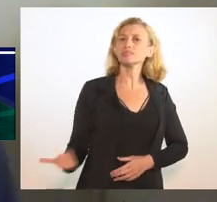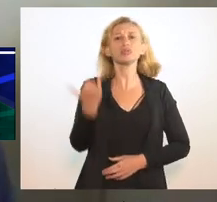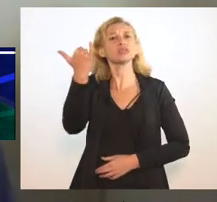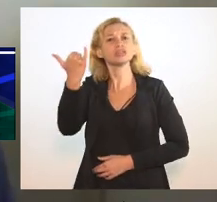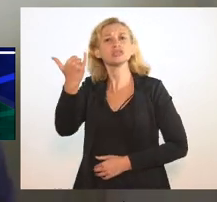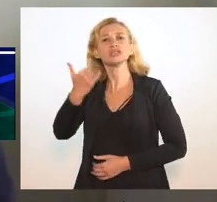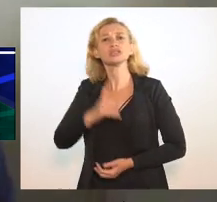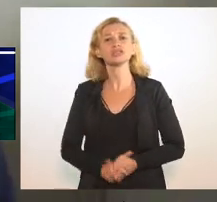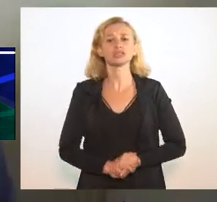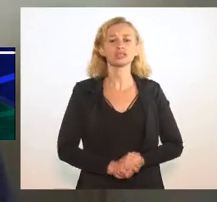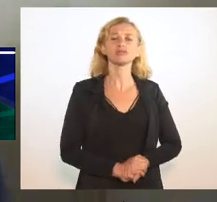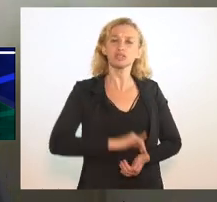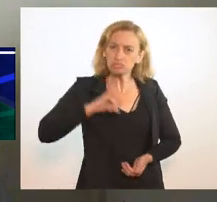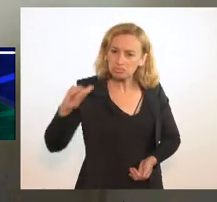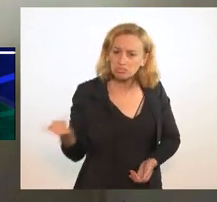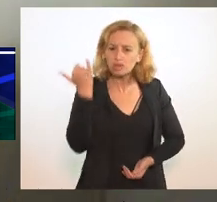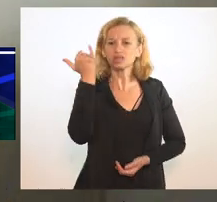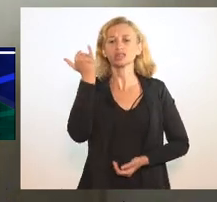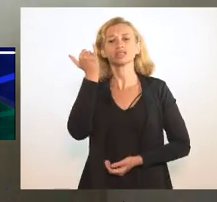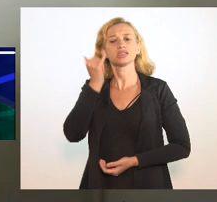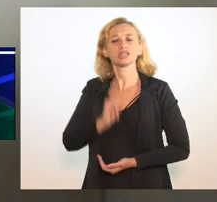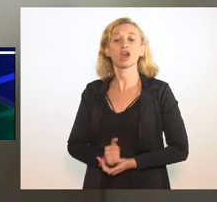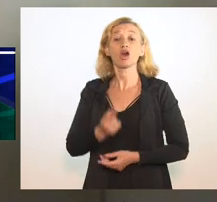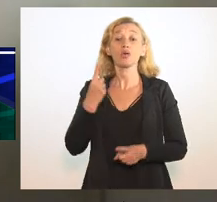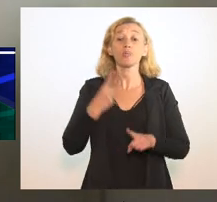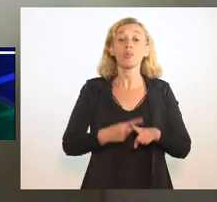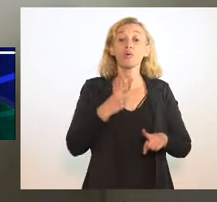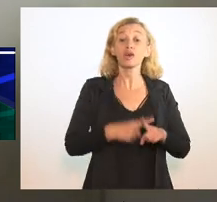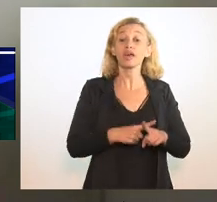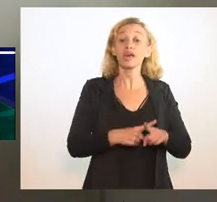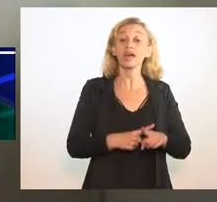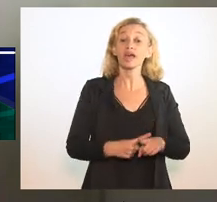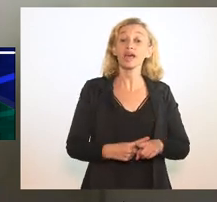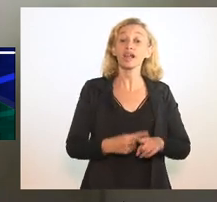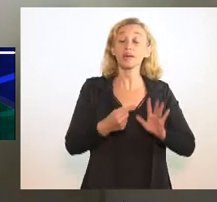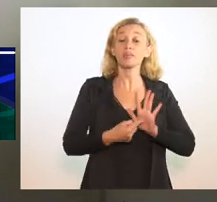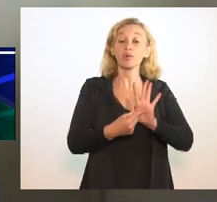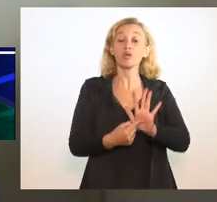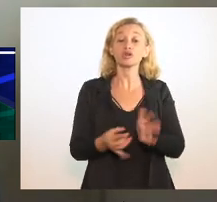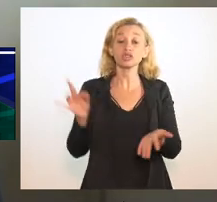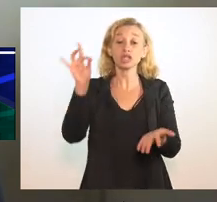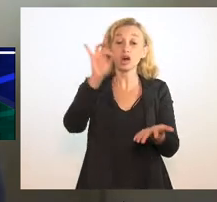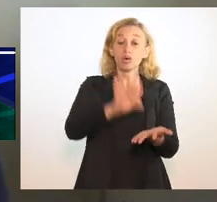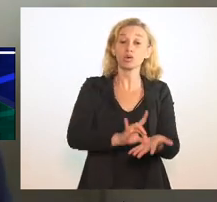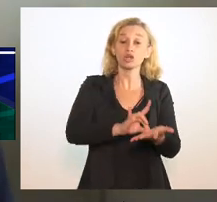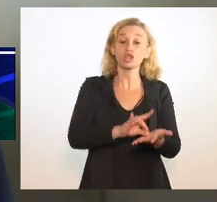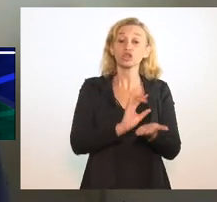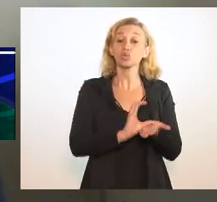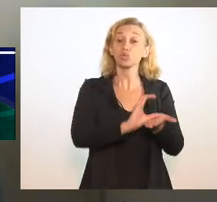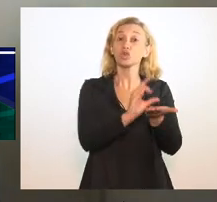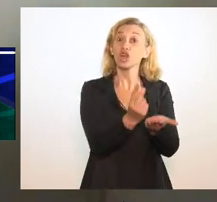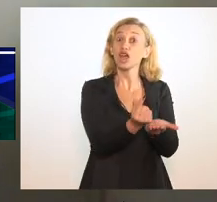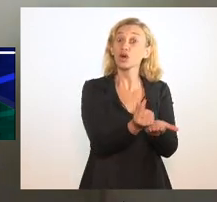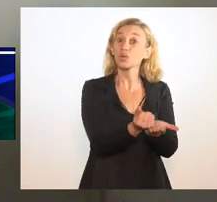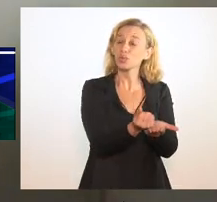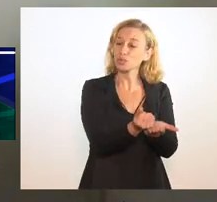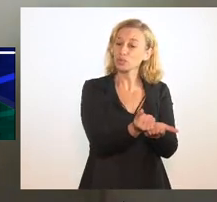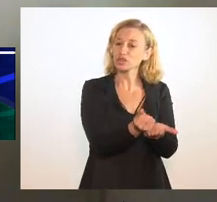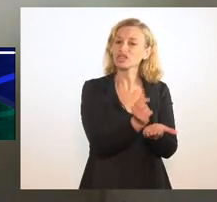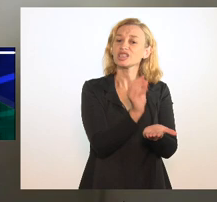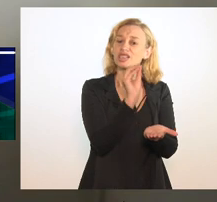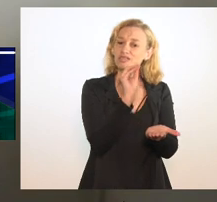importantíssima, importantíssima, porque ela está definindo a origem dos recursos que